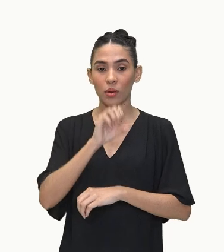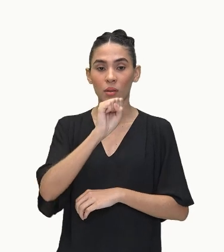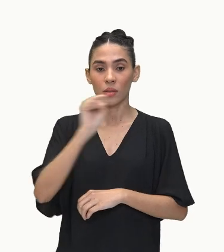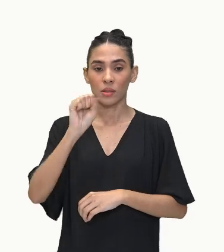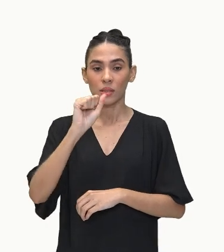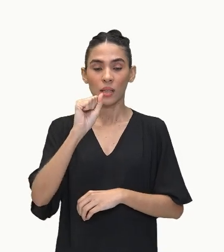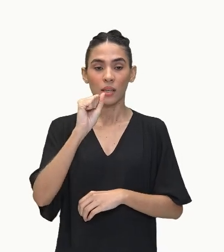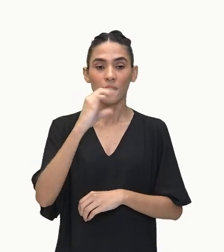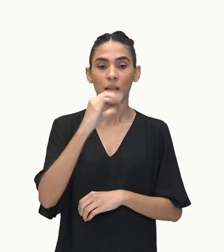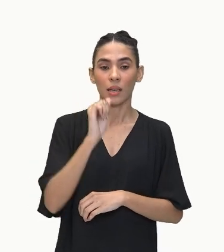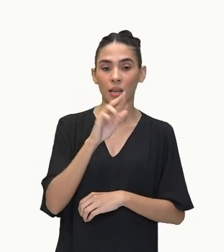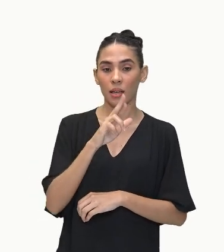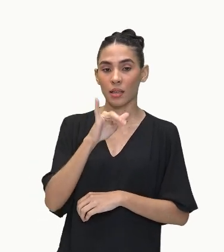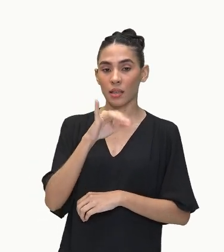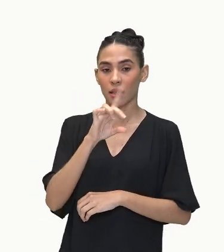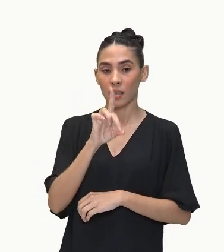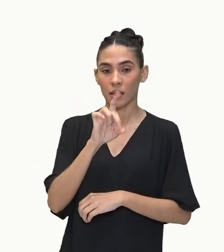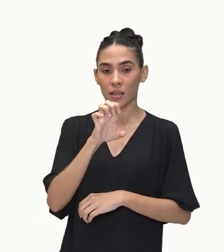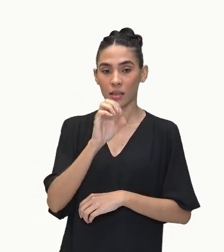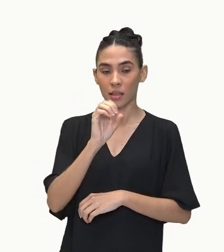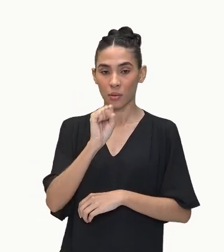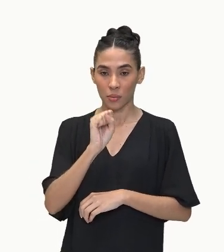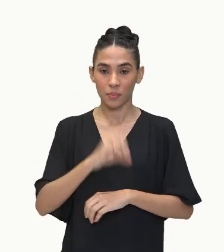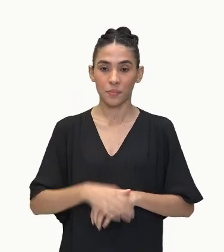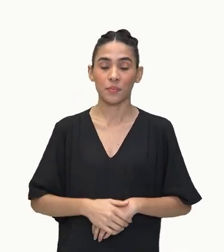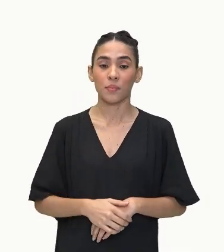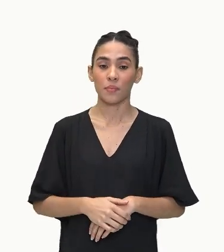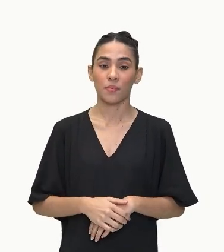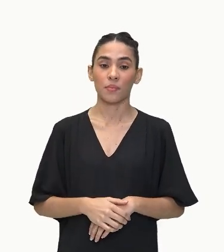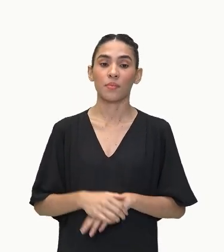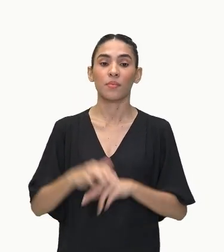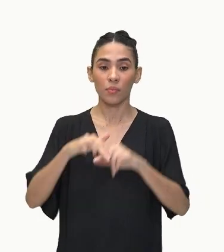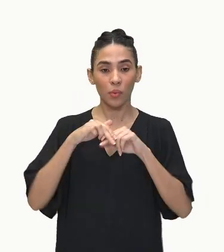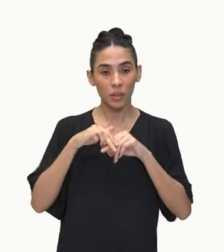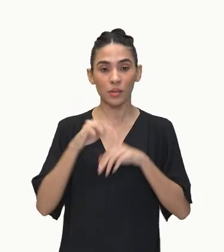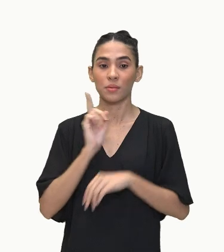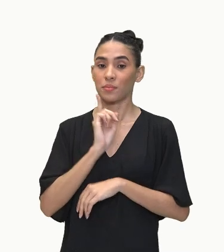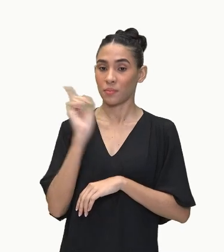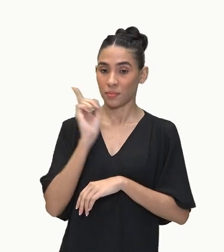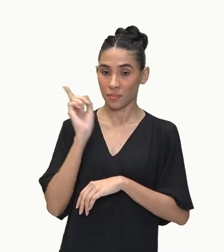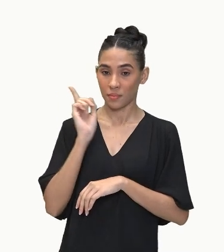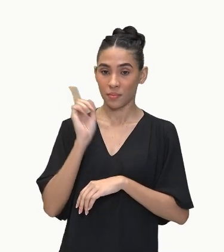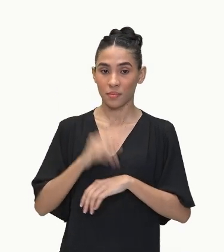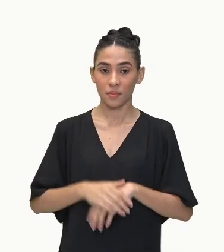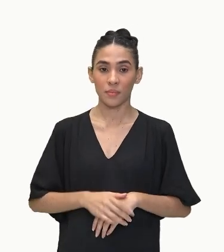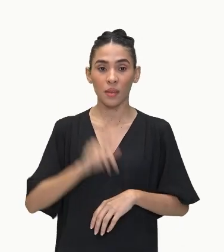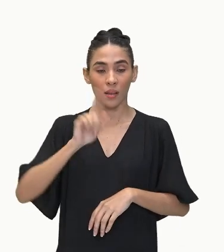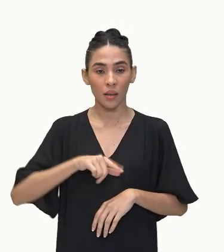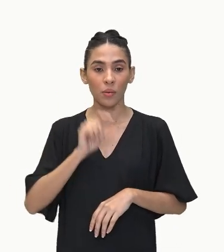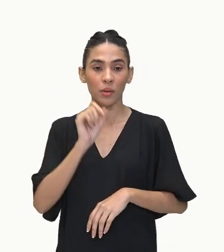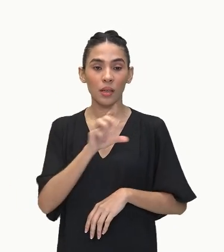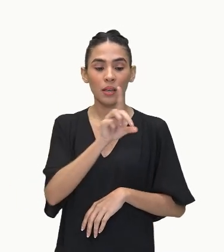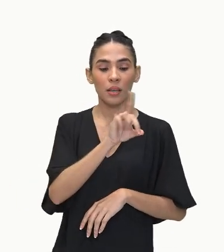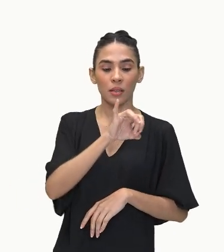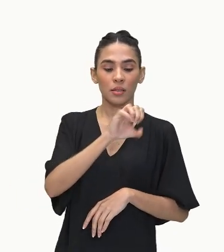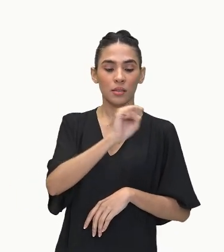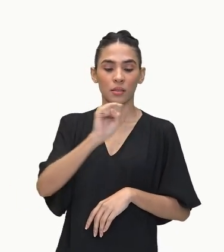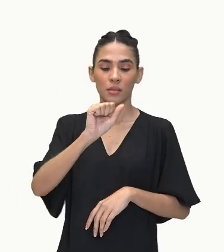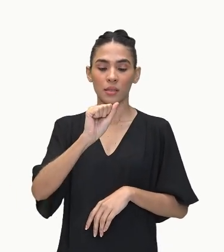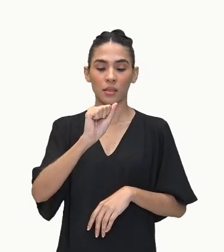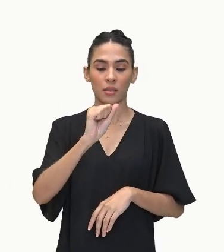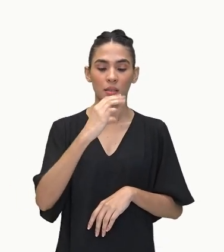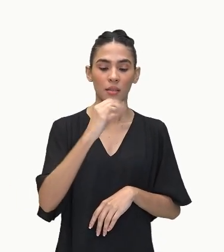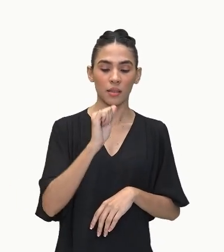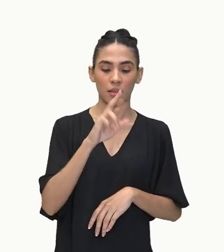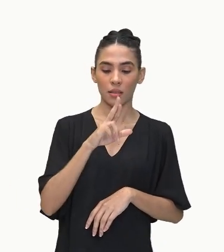esse C daí. 2 moléculas de monossacarídeos, portanto, a lactose é um disacarídeo,